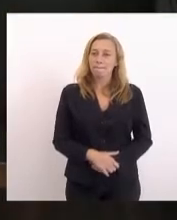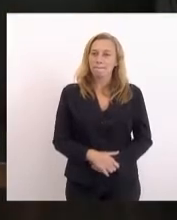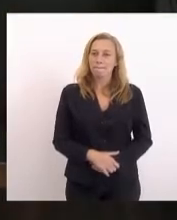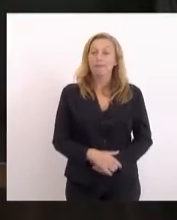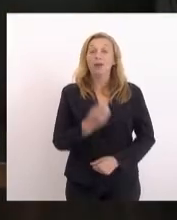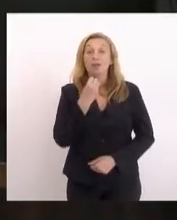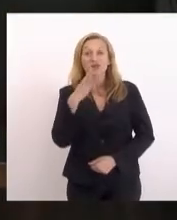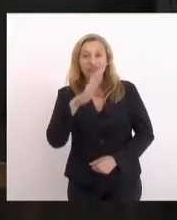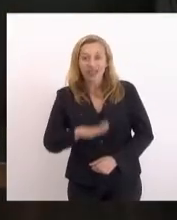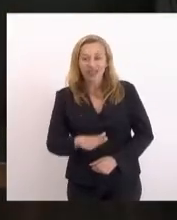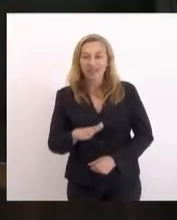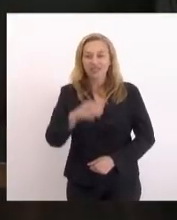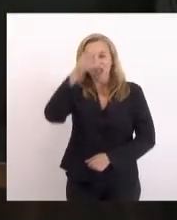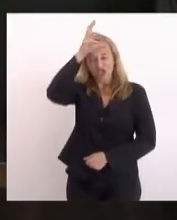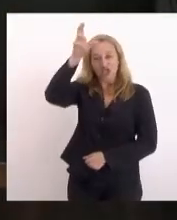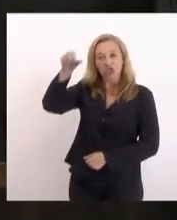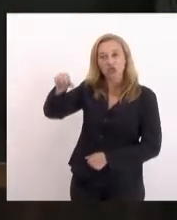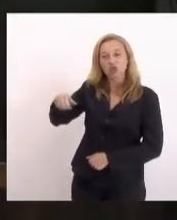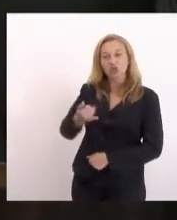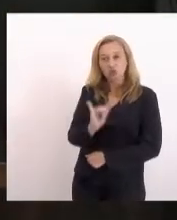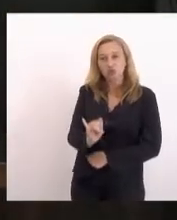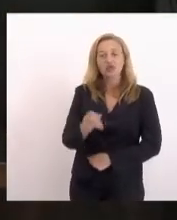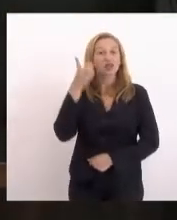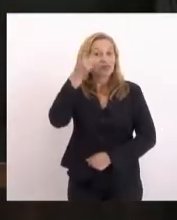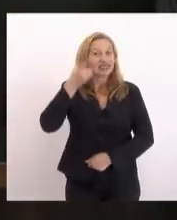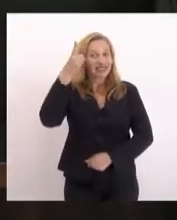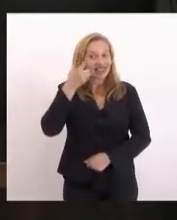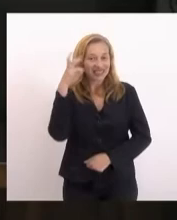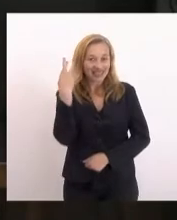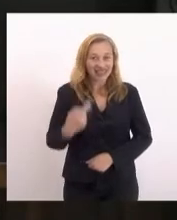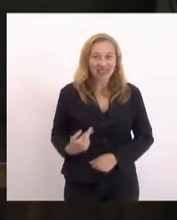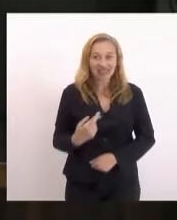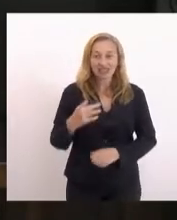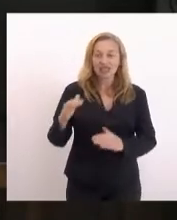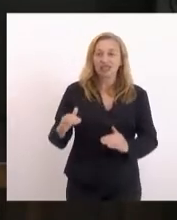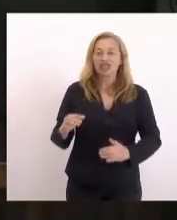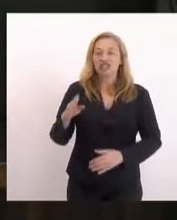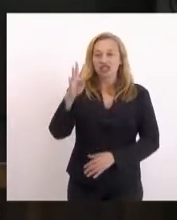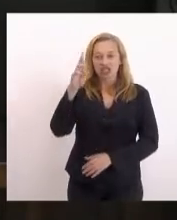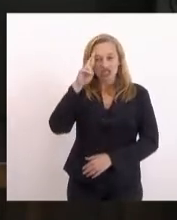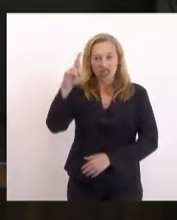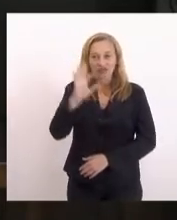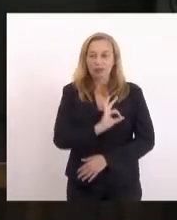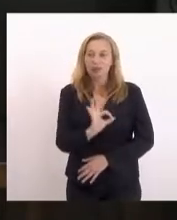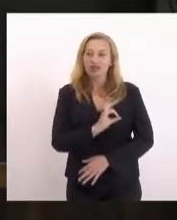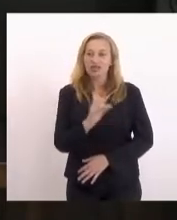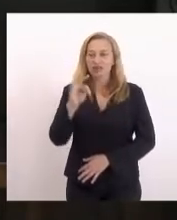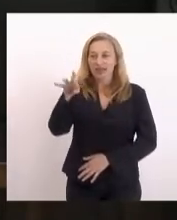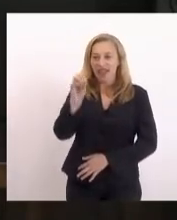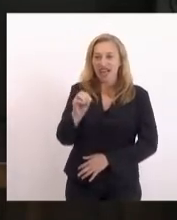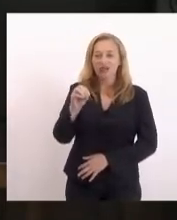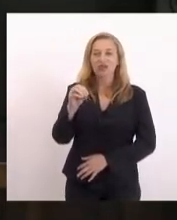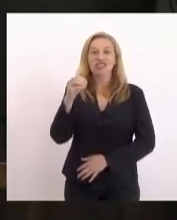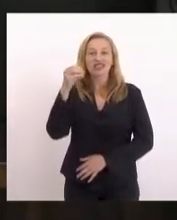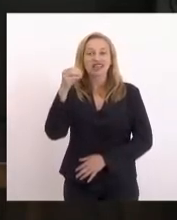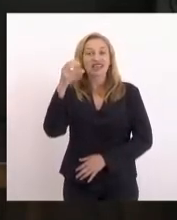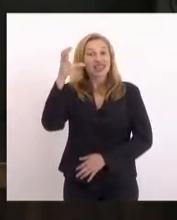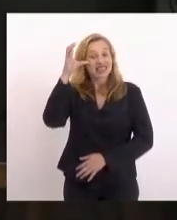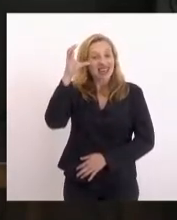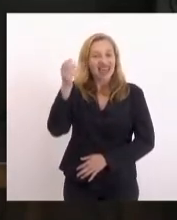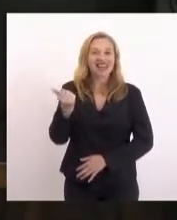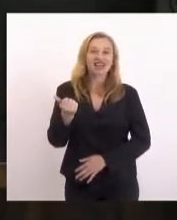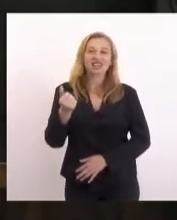Boa tarde, tia Ju, deputada Renata, subtenente Bernardo, Valdé Carneiro, Célia, doutor